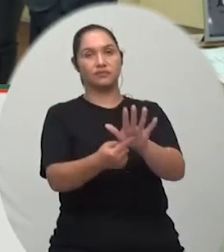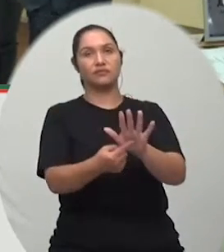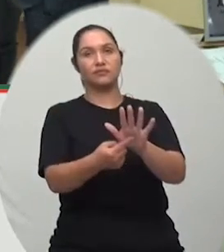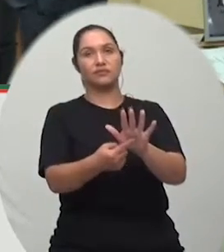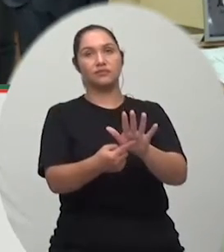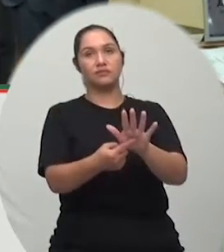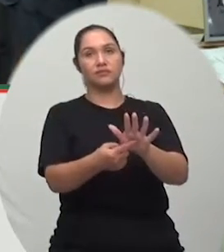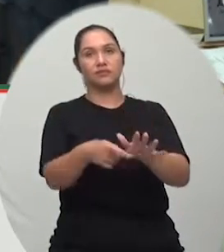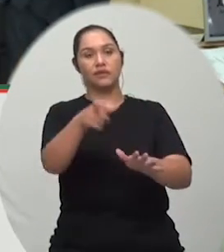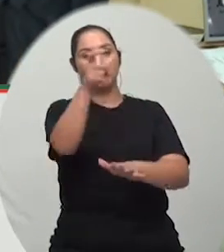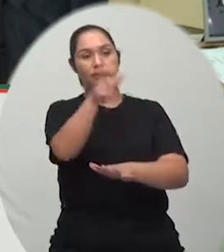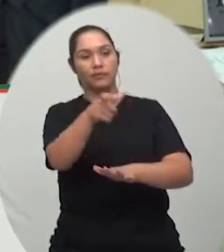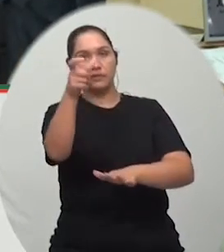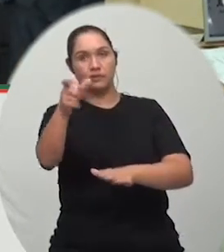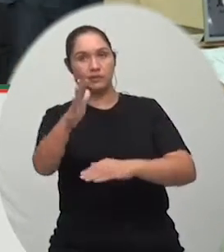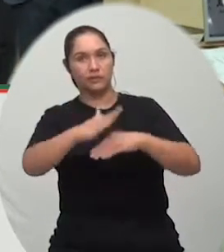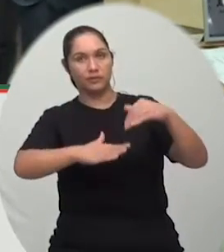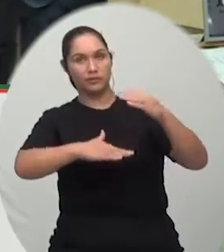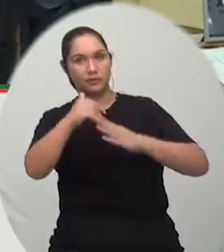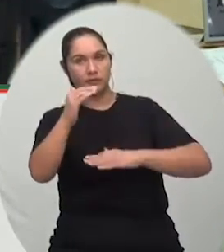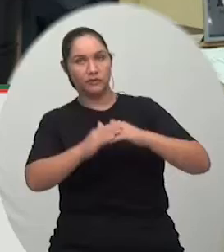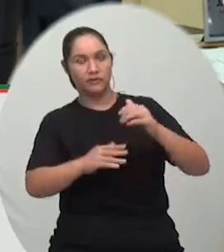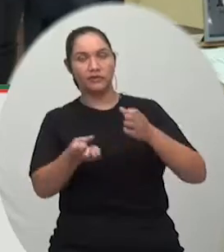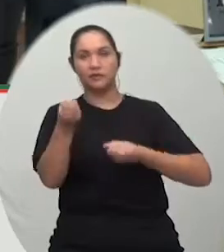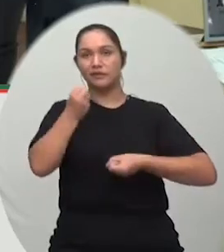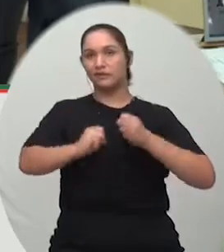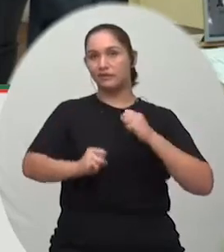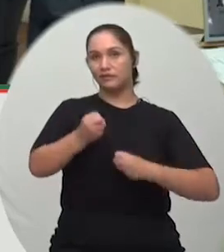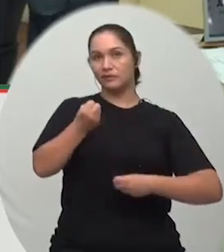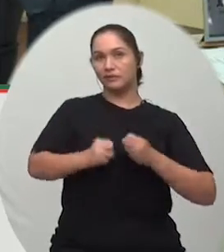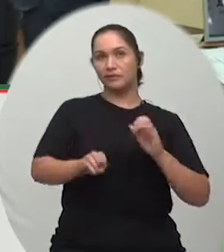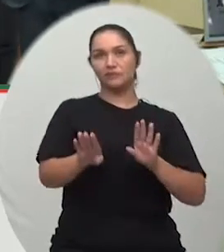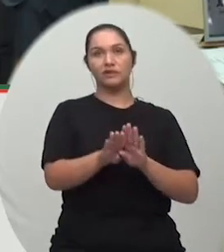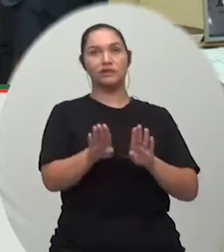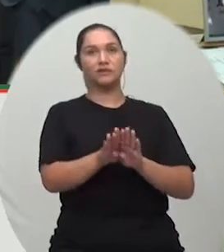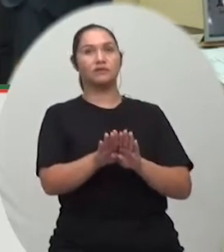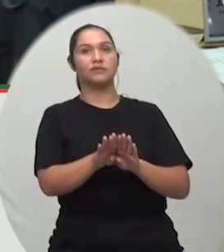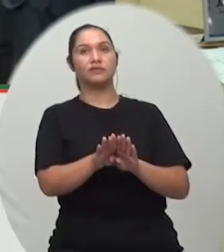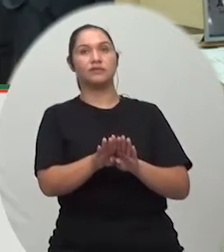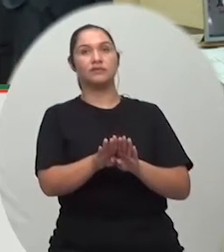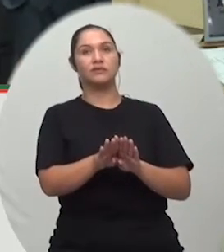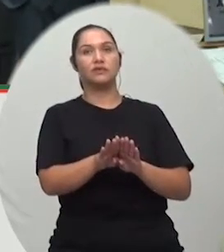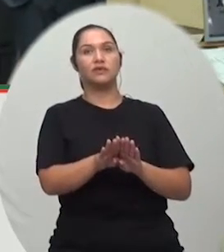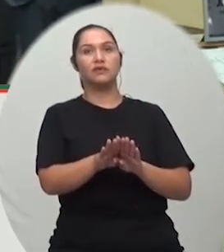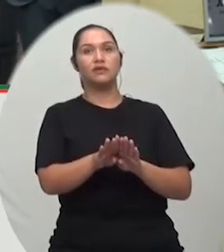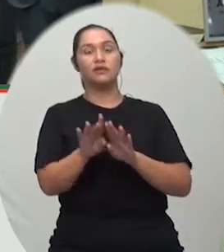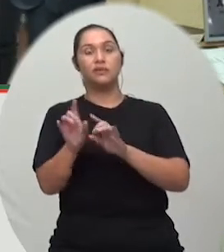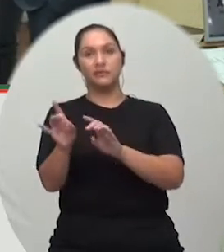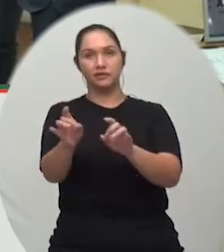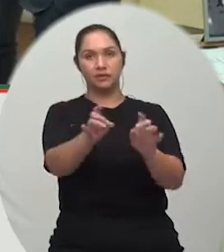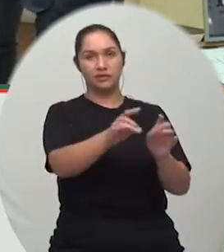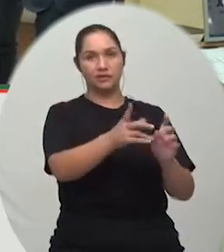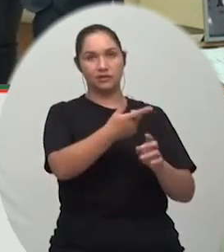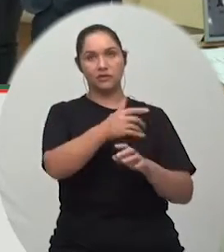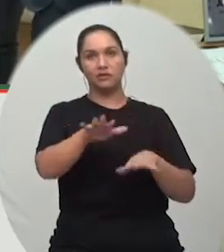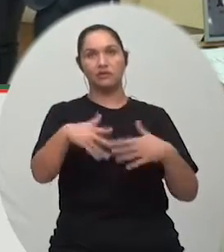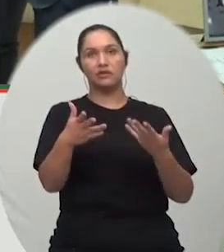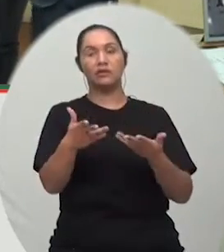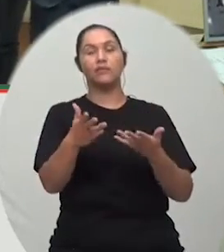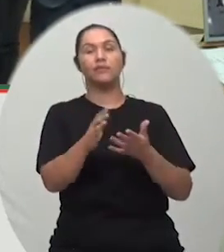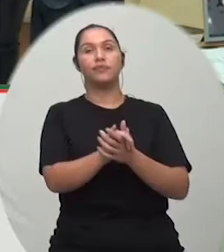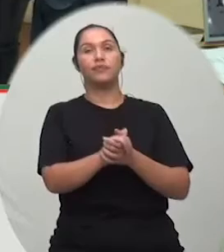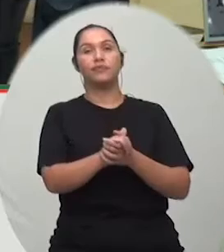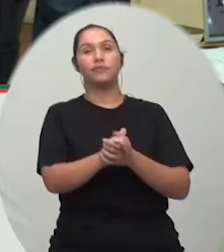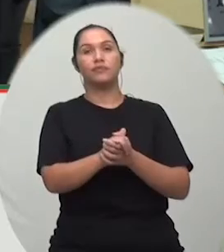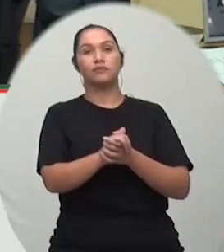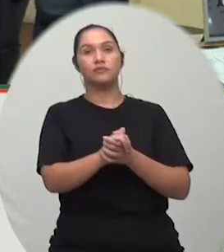profissionais para as indústrias e o comércio, e por isso nos orgulha muito dessa universidade comunitária, que possamos cada vez mais, né? Agora